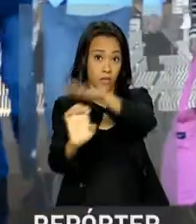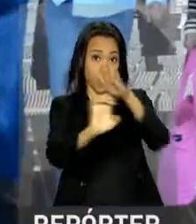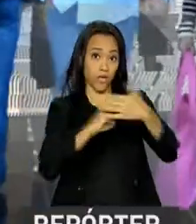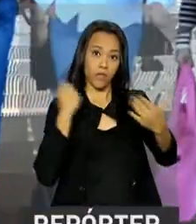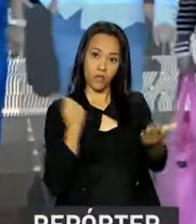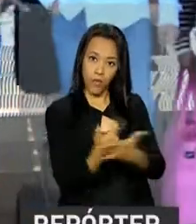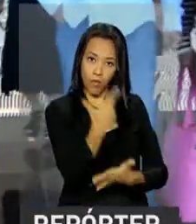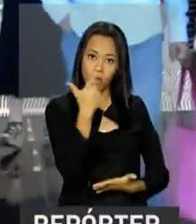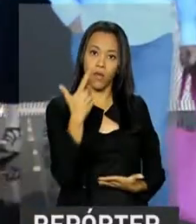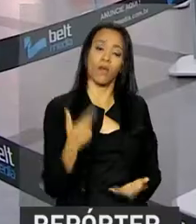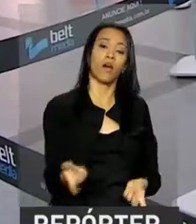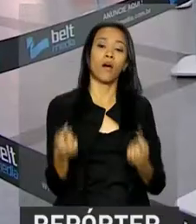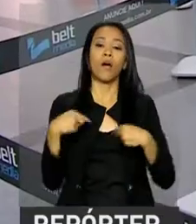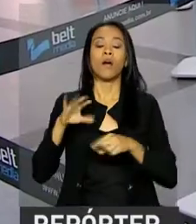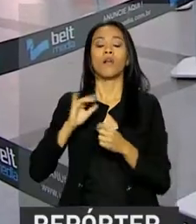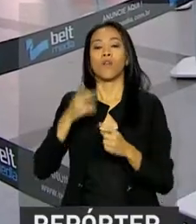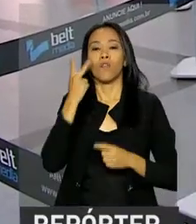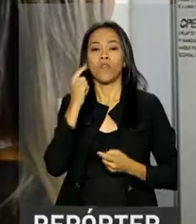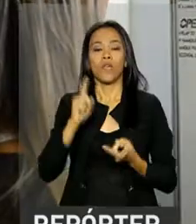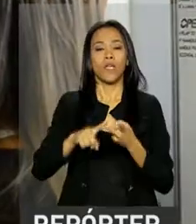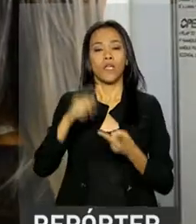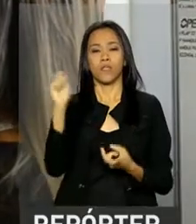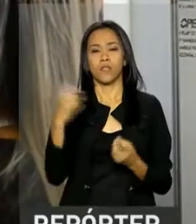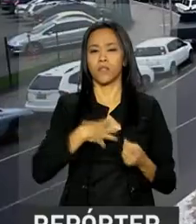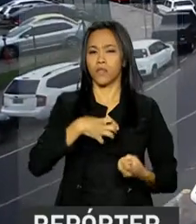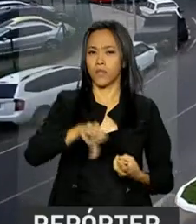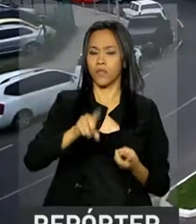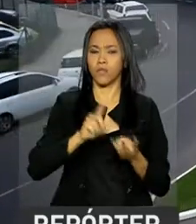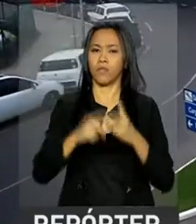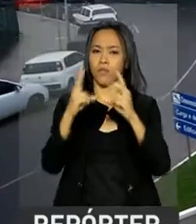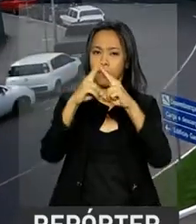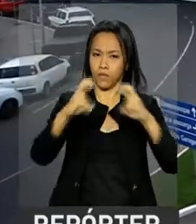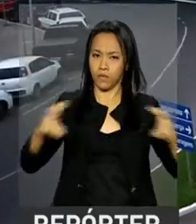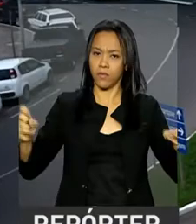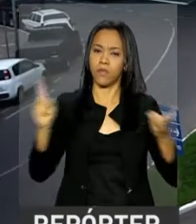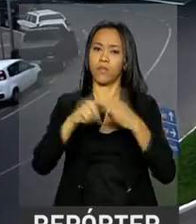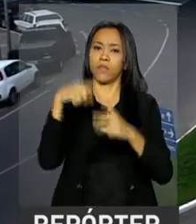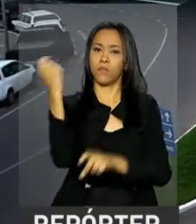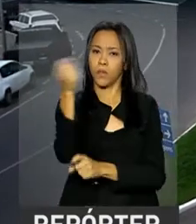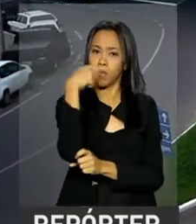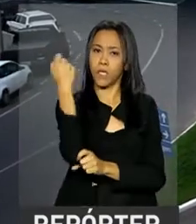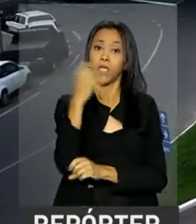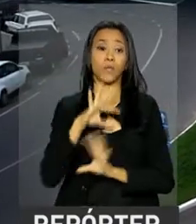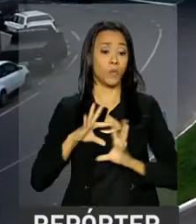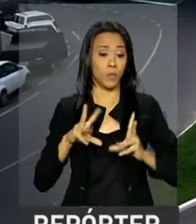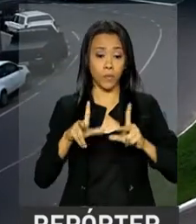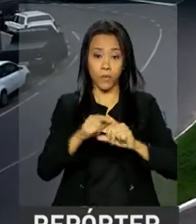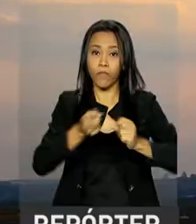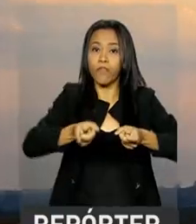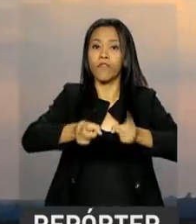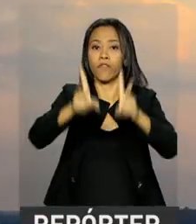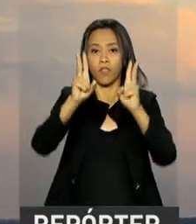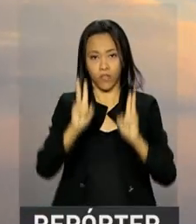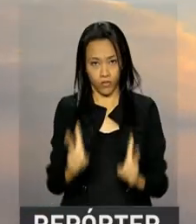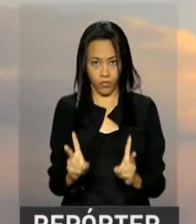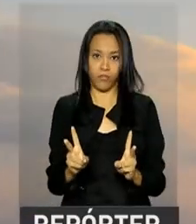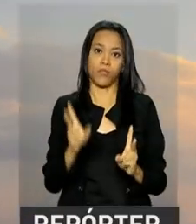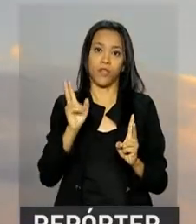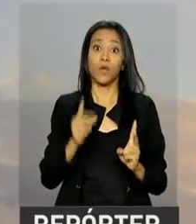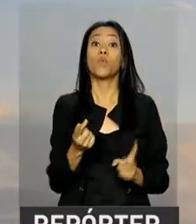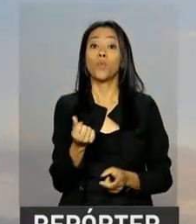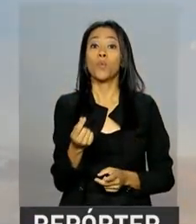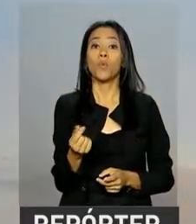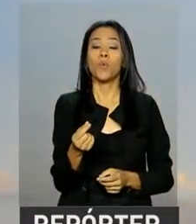Os aeroportos de Fortaleza, Salvador, Florianópolis e Porto Alegre também foram cedidos à iniciativa privada, o que gerou um lucro